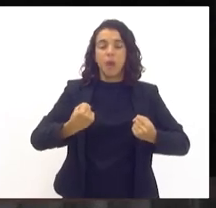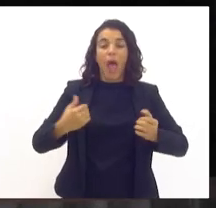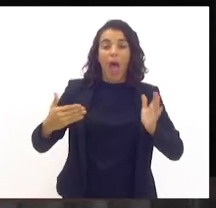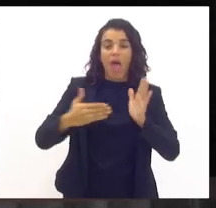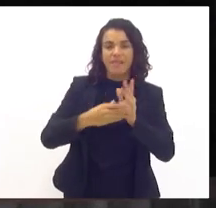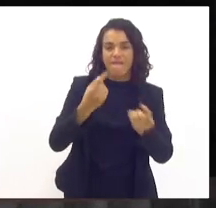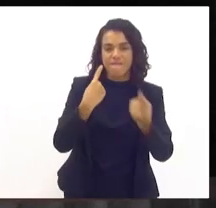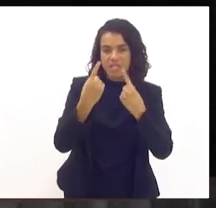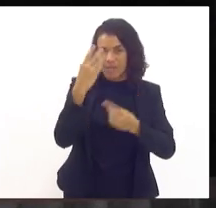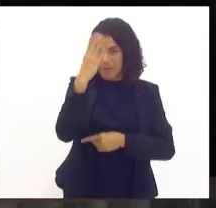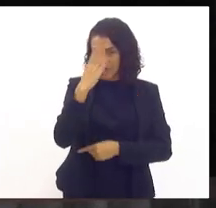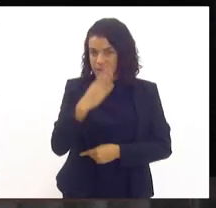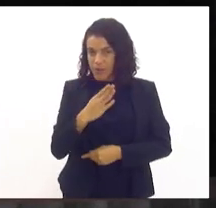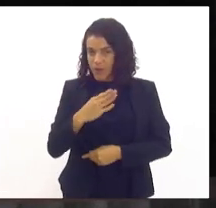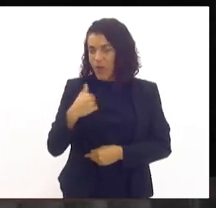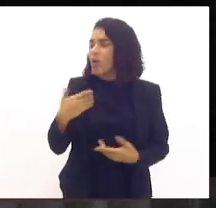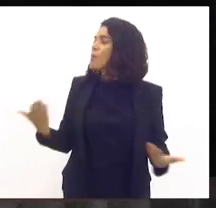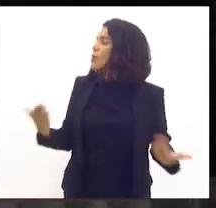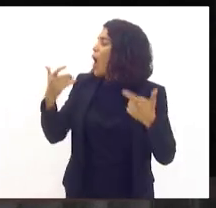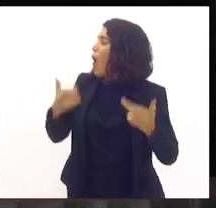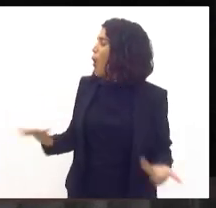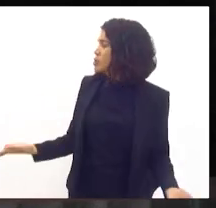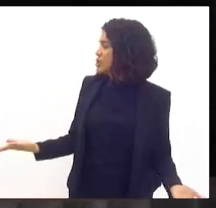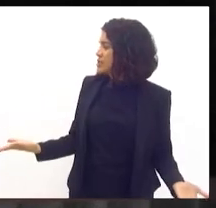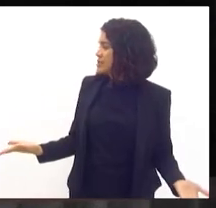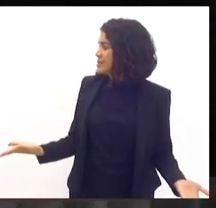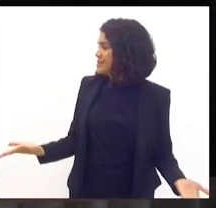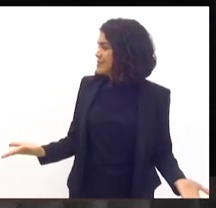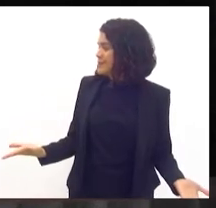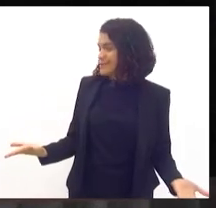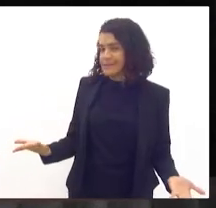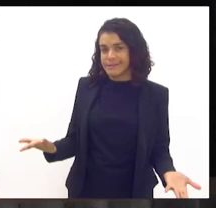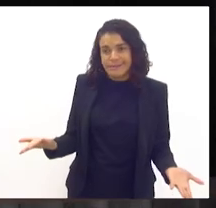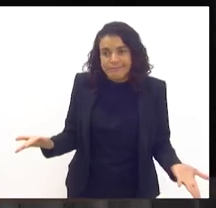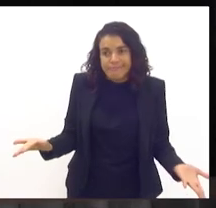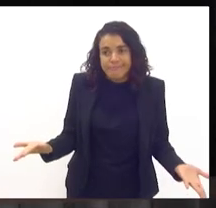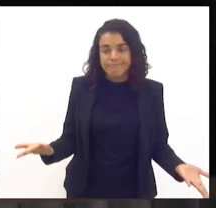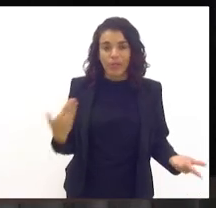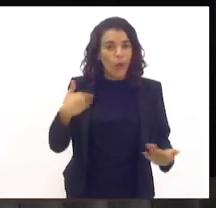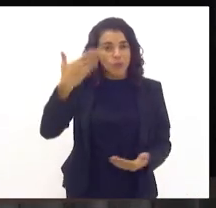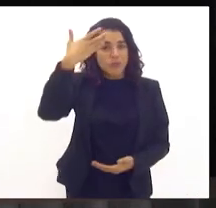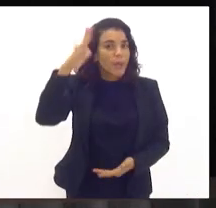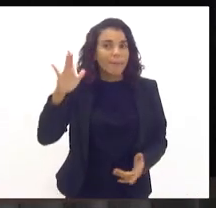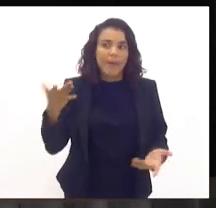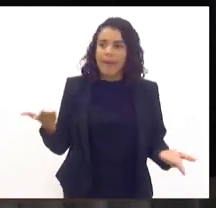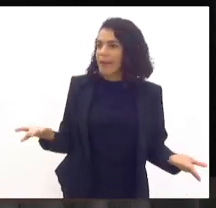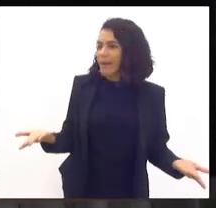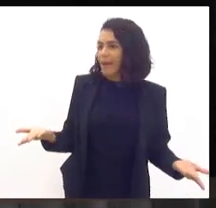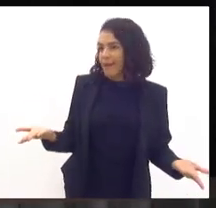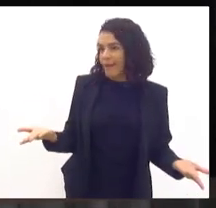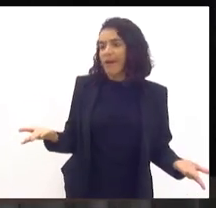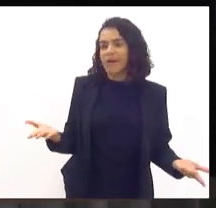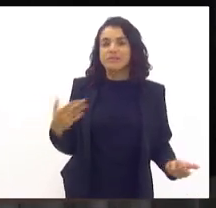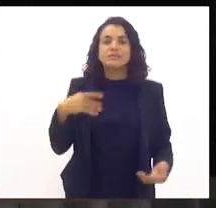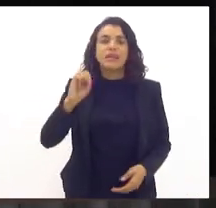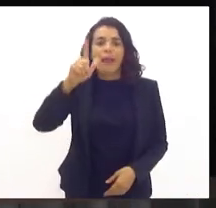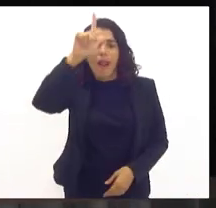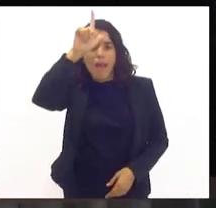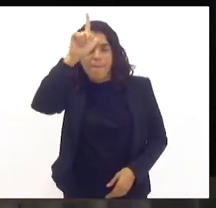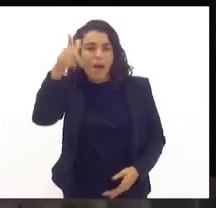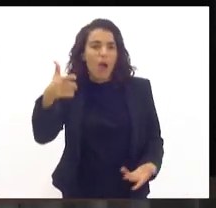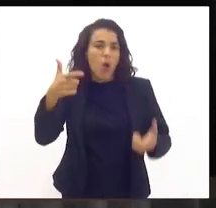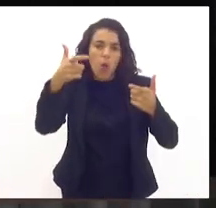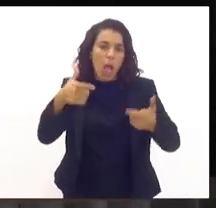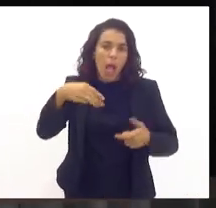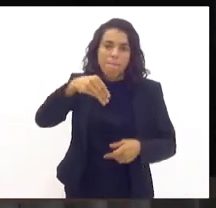Brasil. Quando chegou na Avenida Brasil, eu falei, para onde eu vou? Perguntei para eles, porque eu não sabia ainda onde ia. Se era Complexo do Alemão, da Maré, vou para